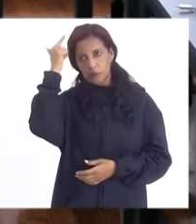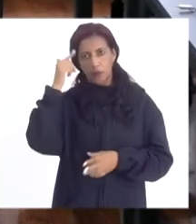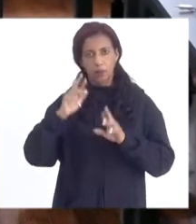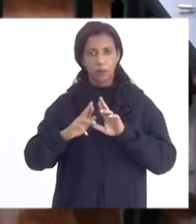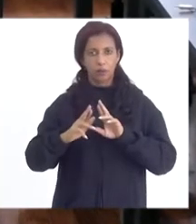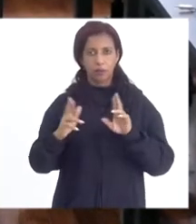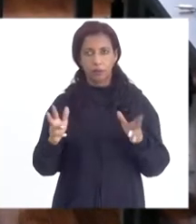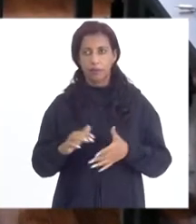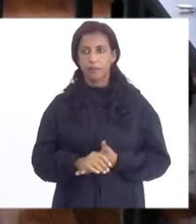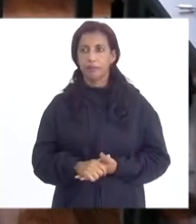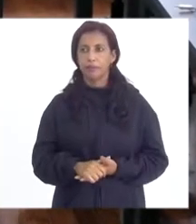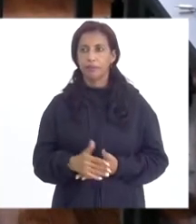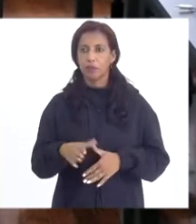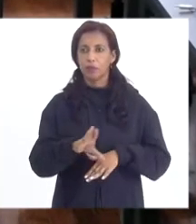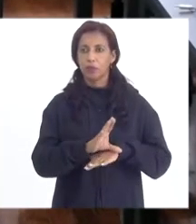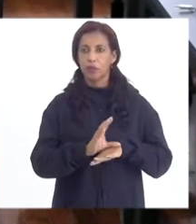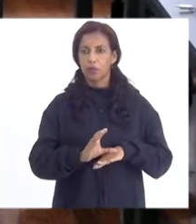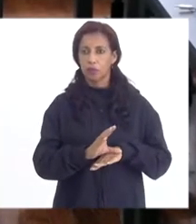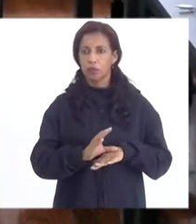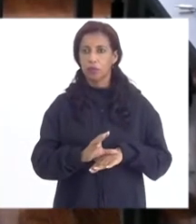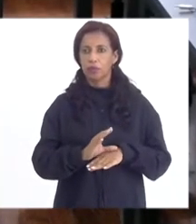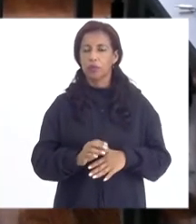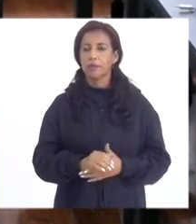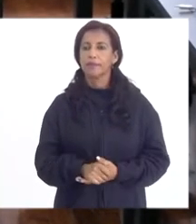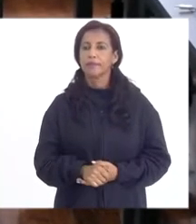divergente pela constitucionalidade?